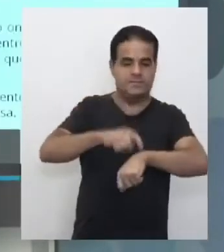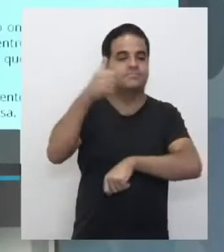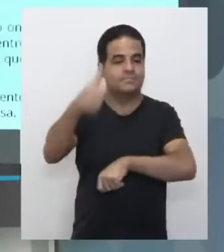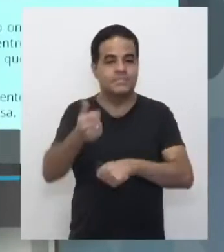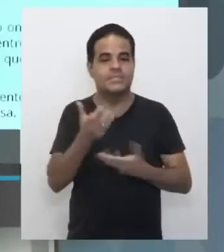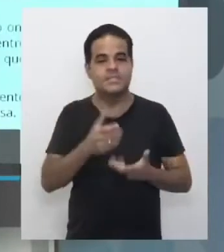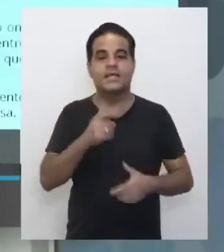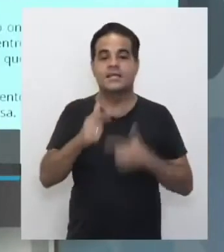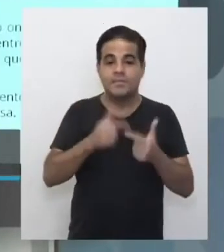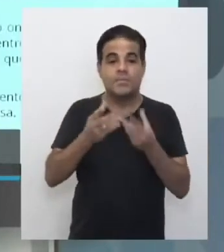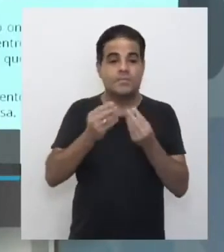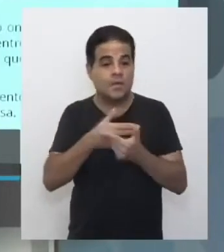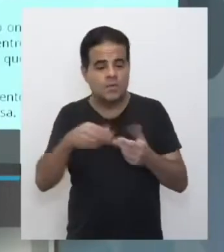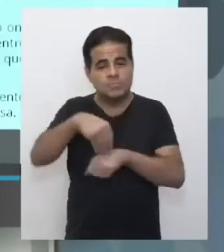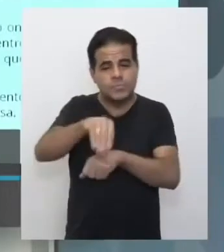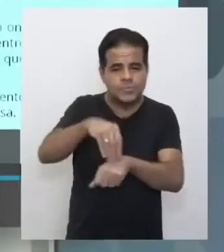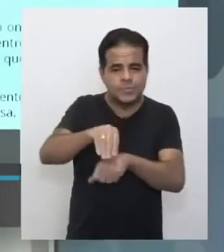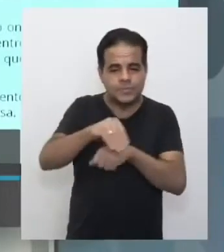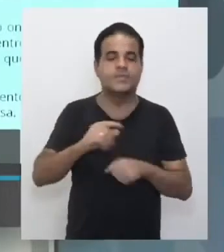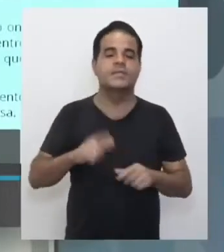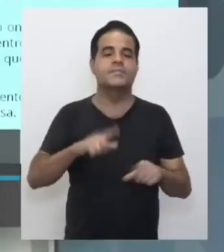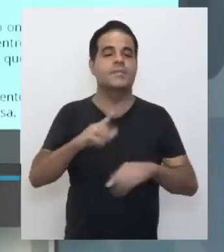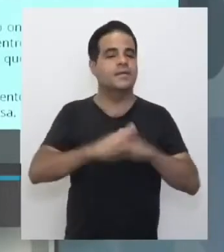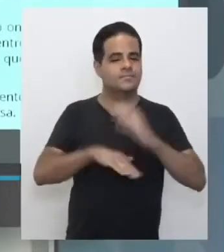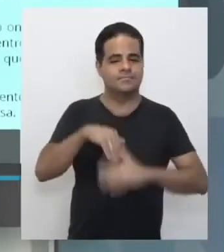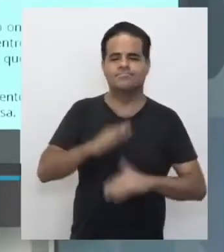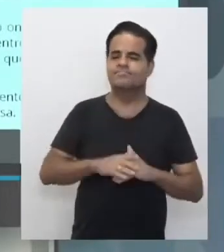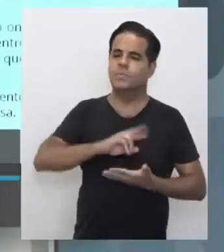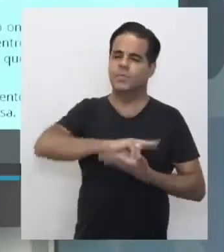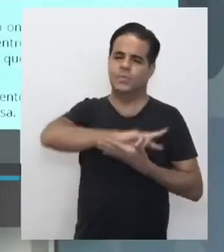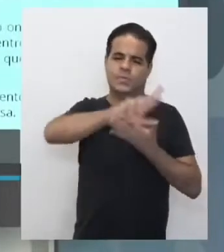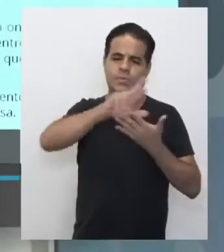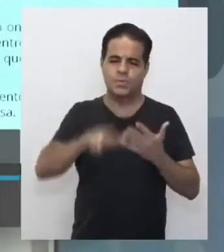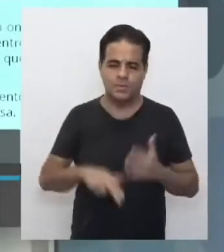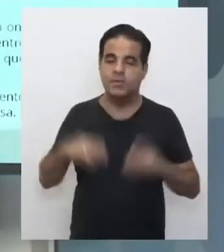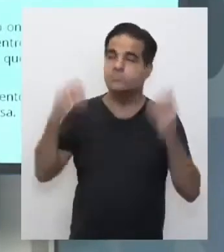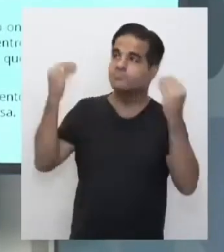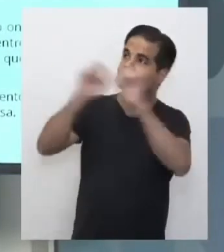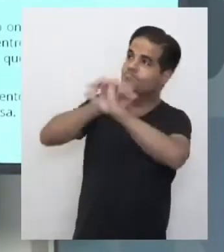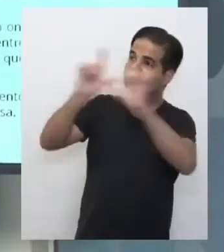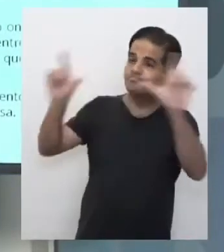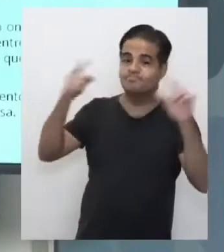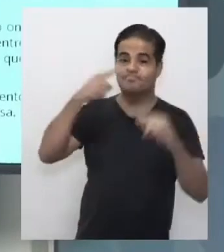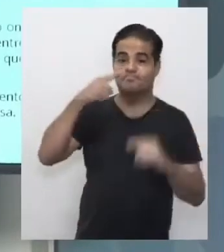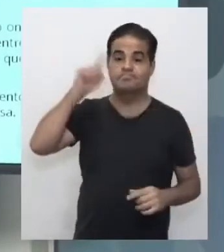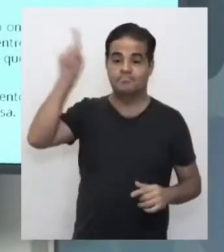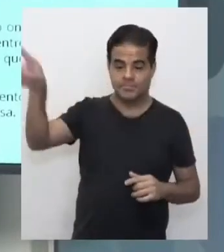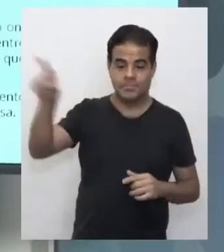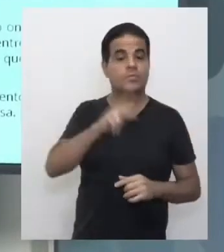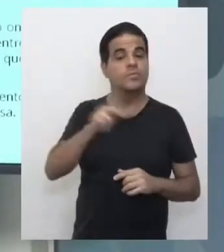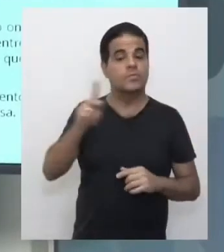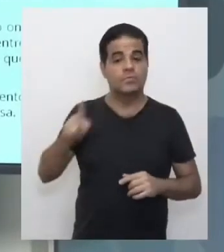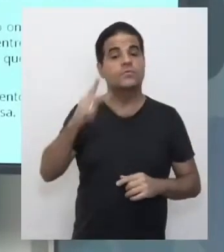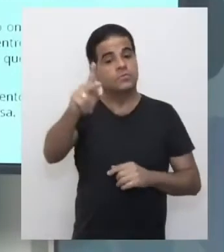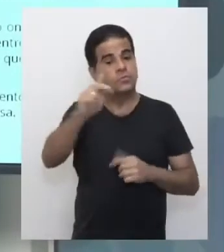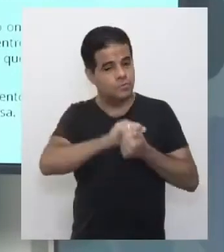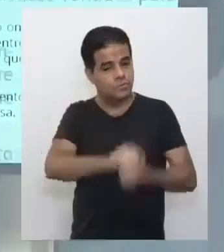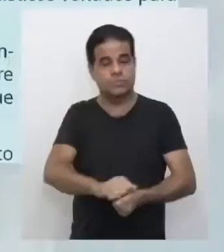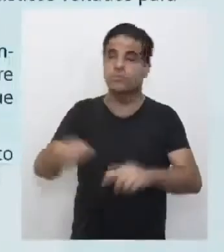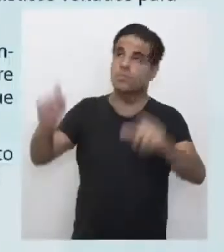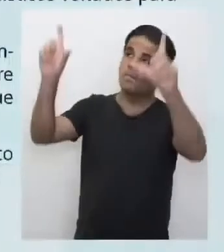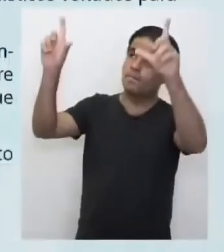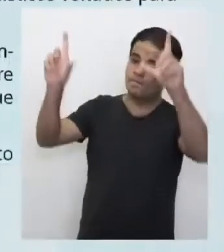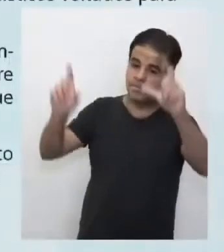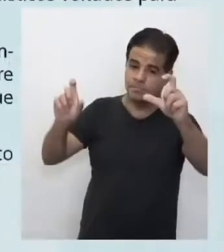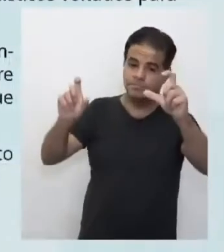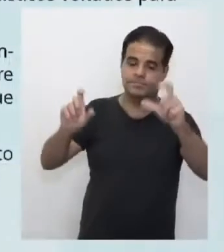quer trabalhar muita coisa com vocês. Inclusive as habilidades. São muitas habilidades, a gente vai colocar na tela para vocês. Deixar com o professor aí, tira um print das